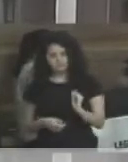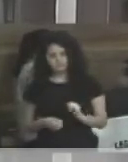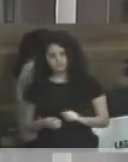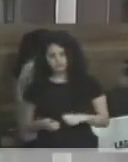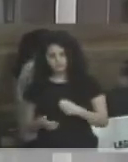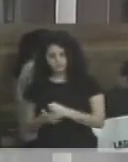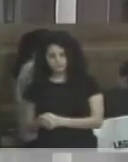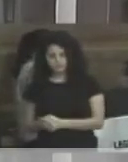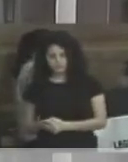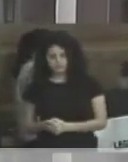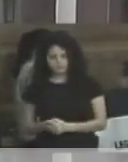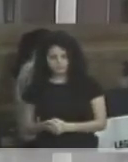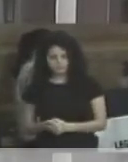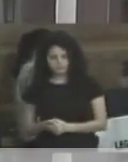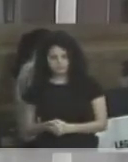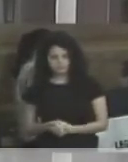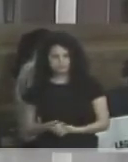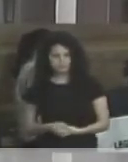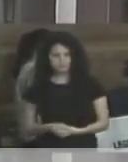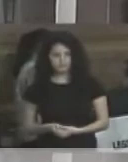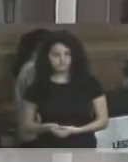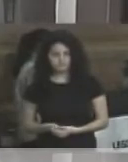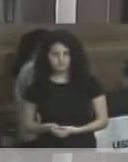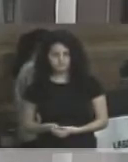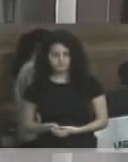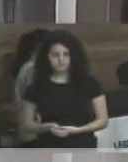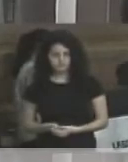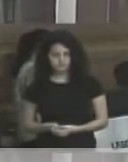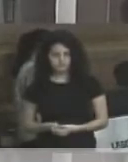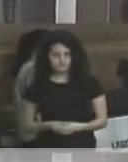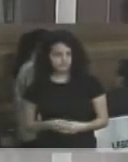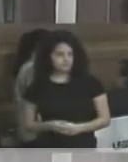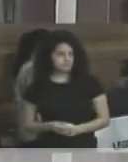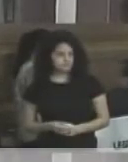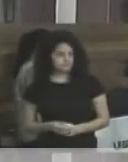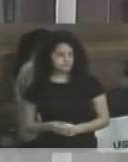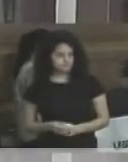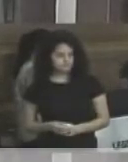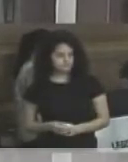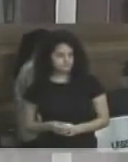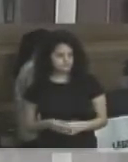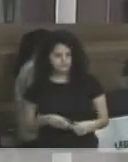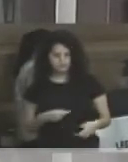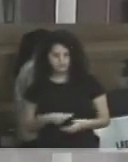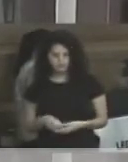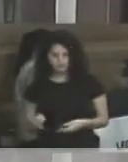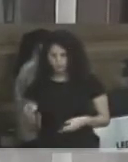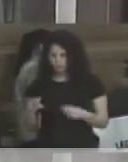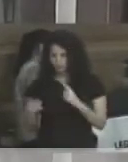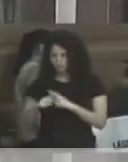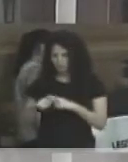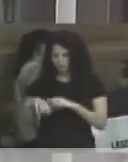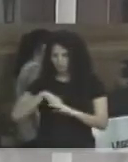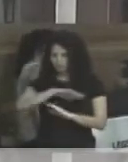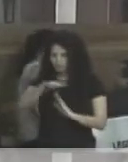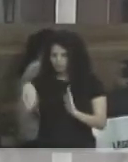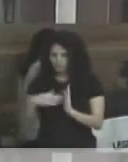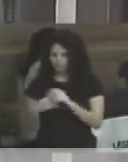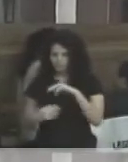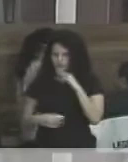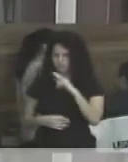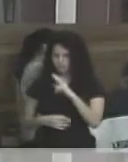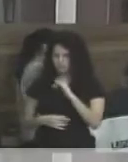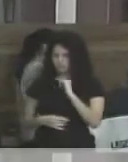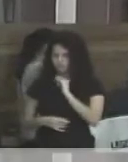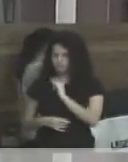Brasil inteiro para os empresários estrangeiros, eles vão totalmente na contramão de tudo que é dito. Porque todos os esforços são de